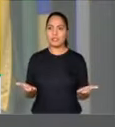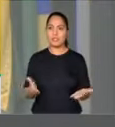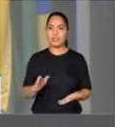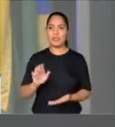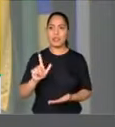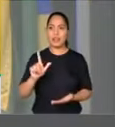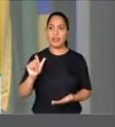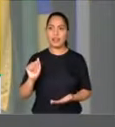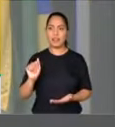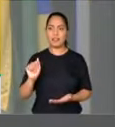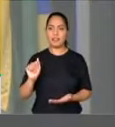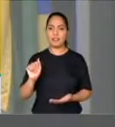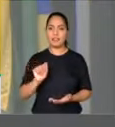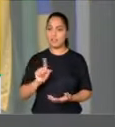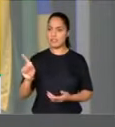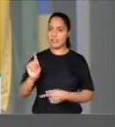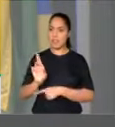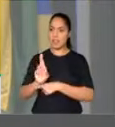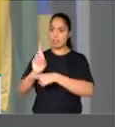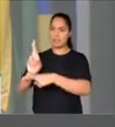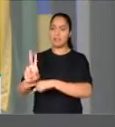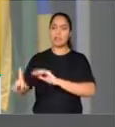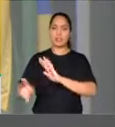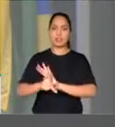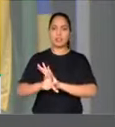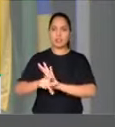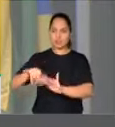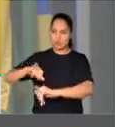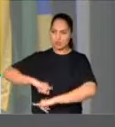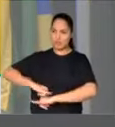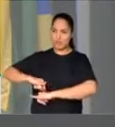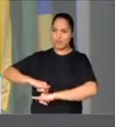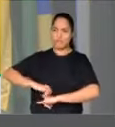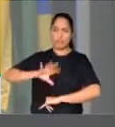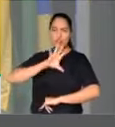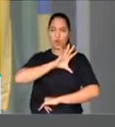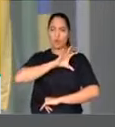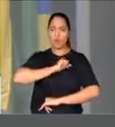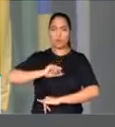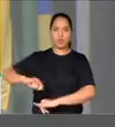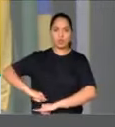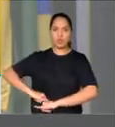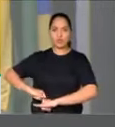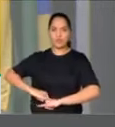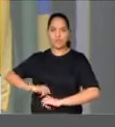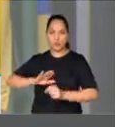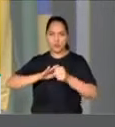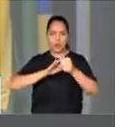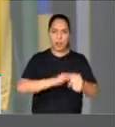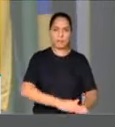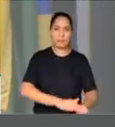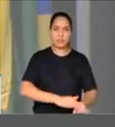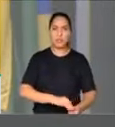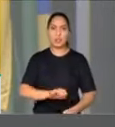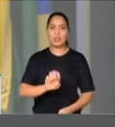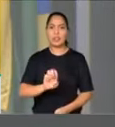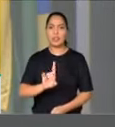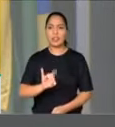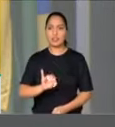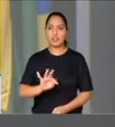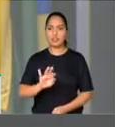ela que também nos representa, que sofreu muito. Sofreu no amor e sofreu na repressão. Edith